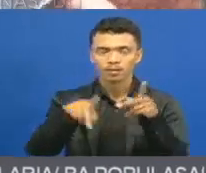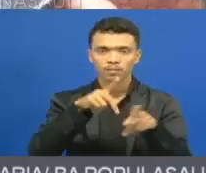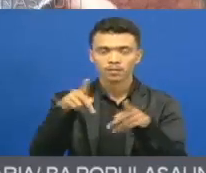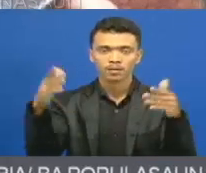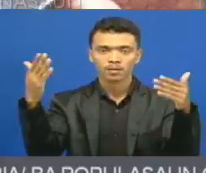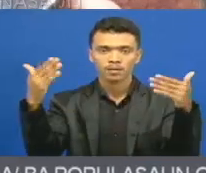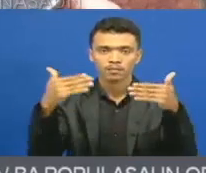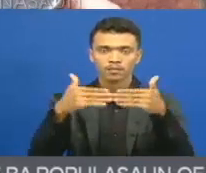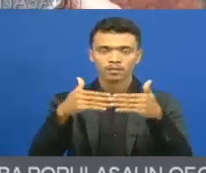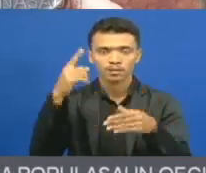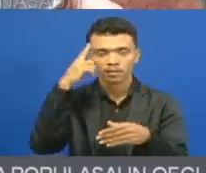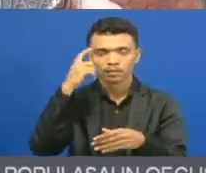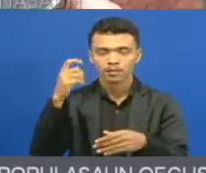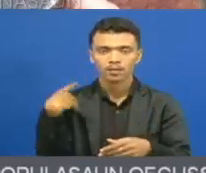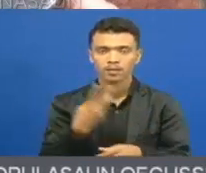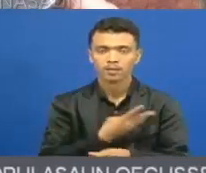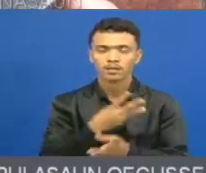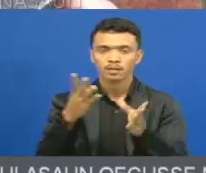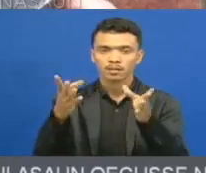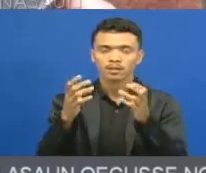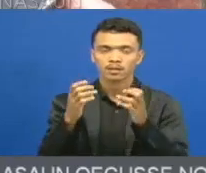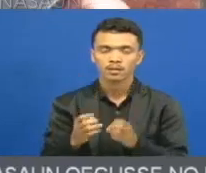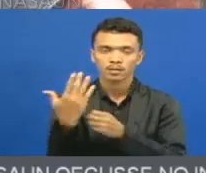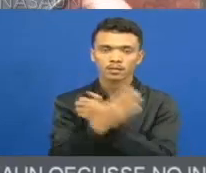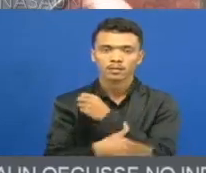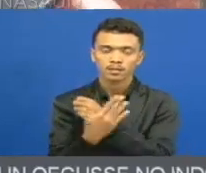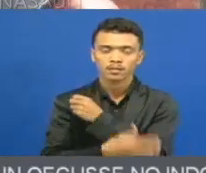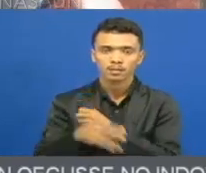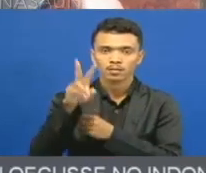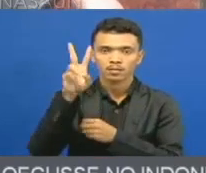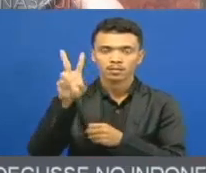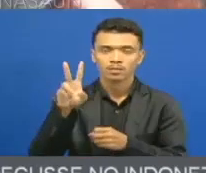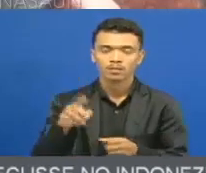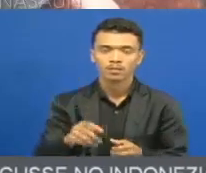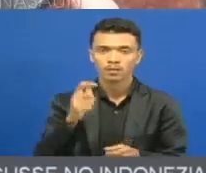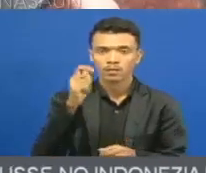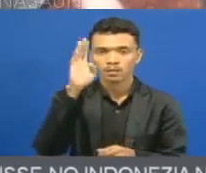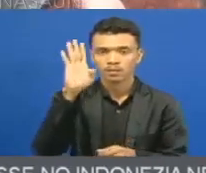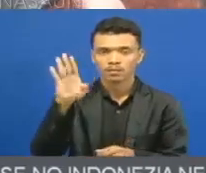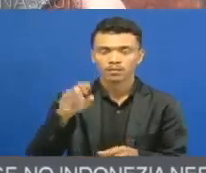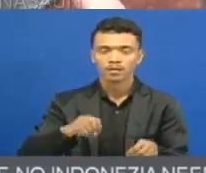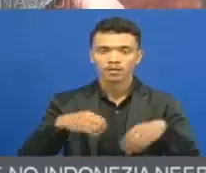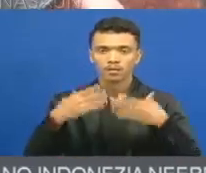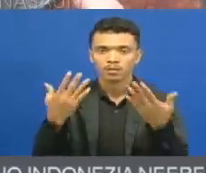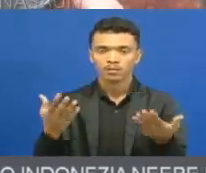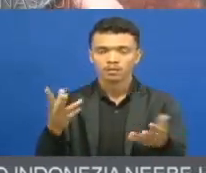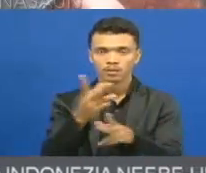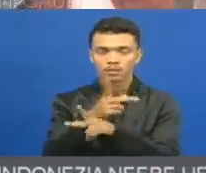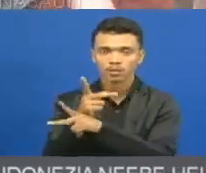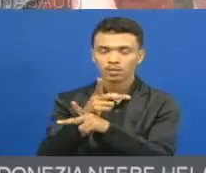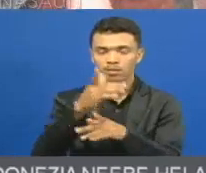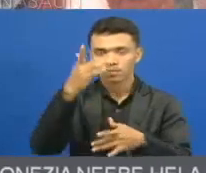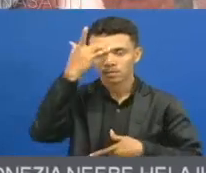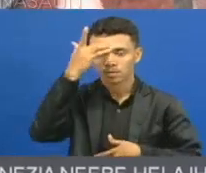hoje de Nema que tem a cara para a nação rua, né? Atividade de screening para TB, né? O insato, prevenção para moras todo, né? Bato